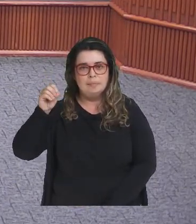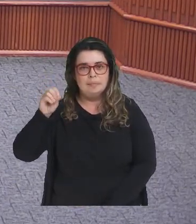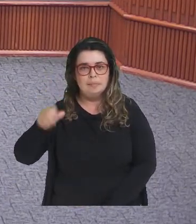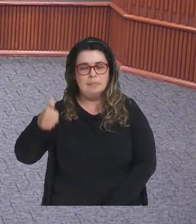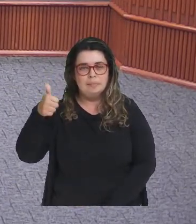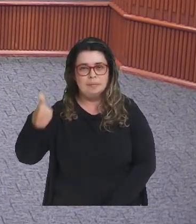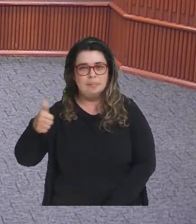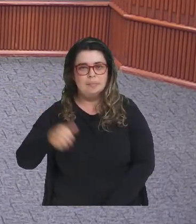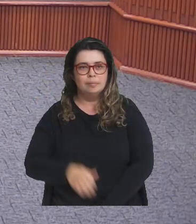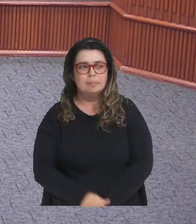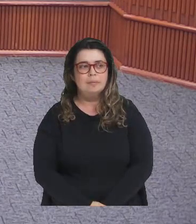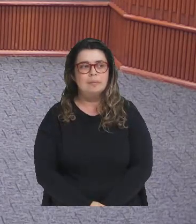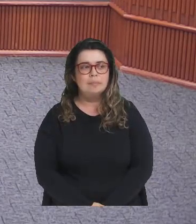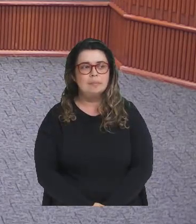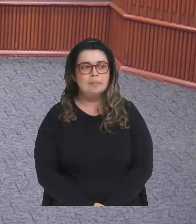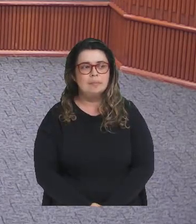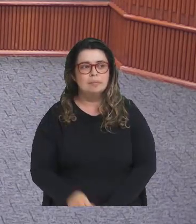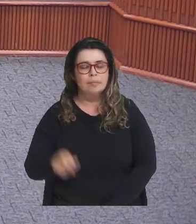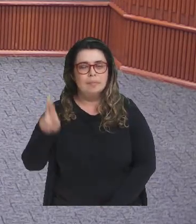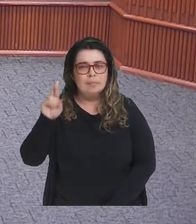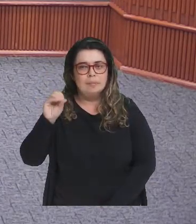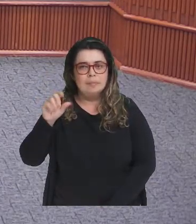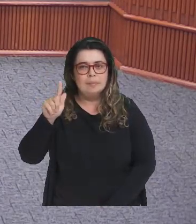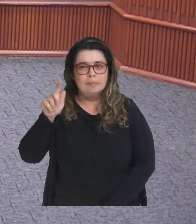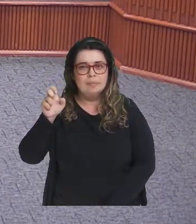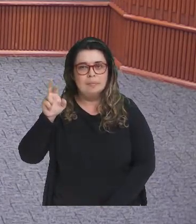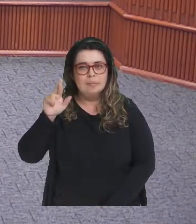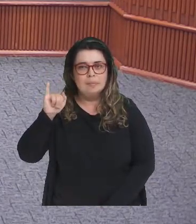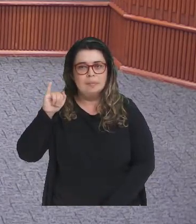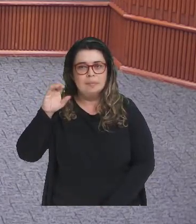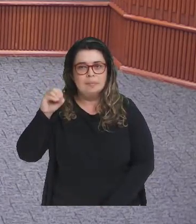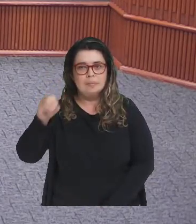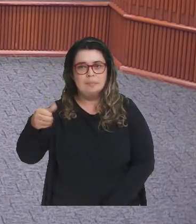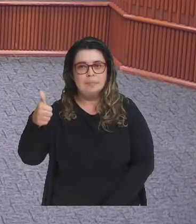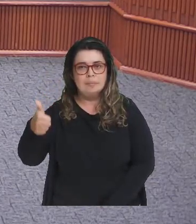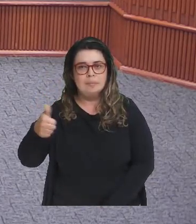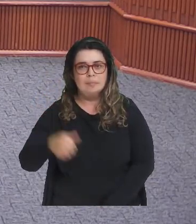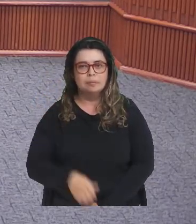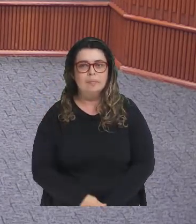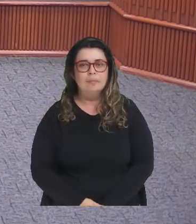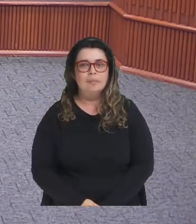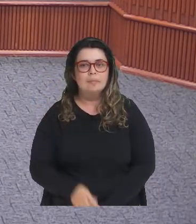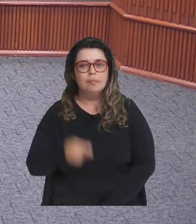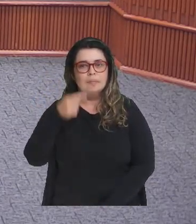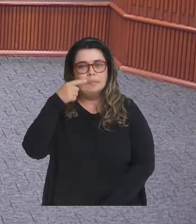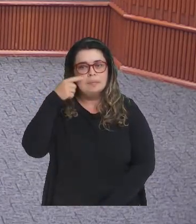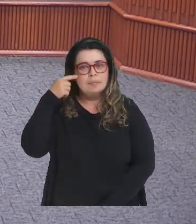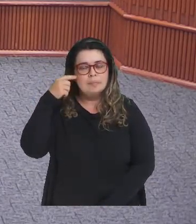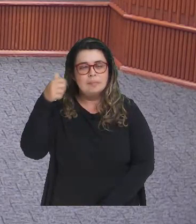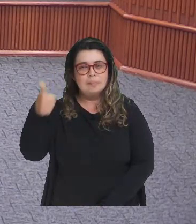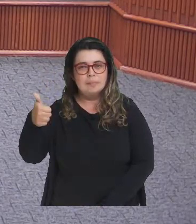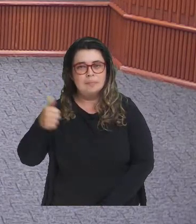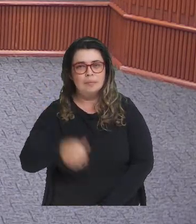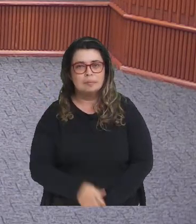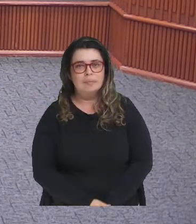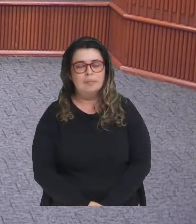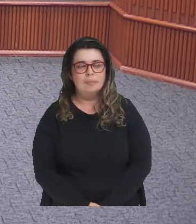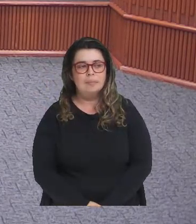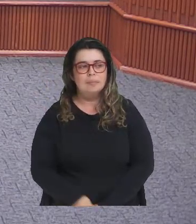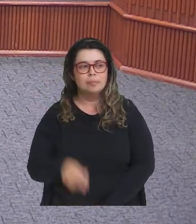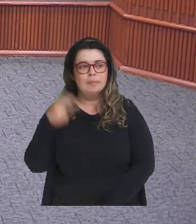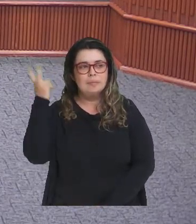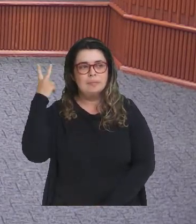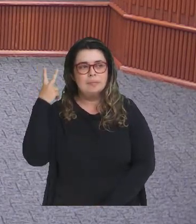presente. Rogério Nascimento. Presente. Vinícius Simili. Presente. Viviane